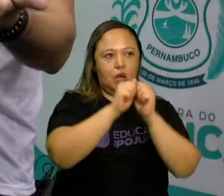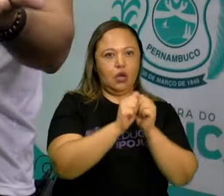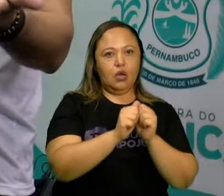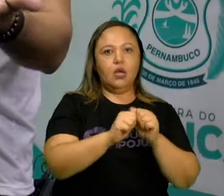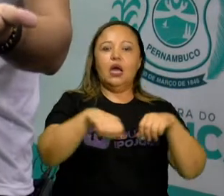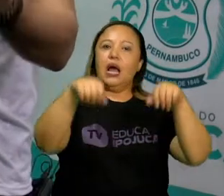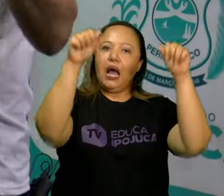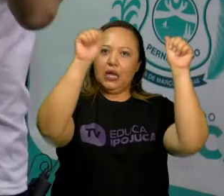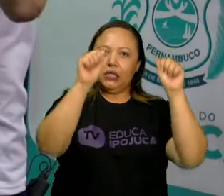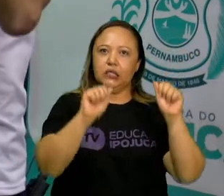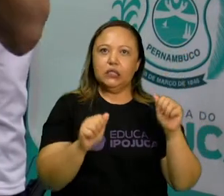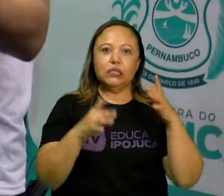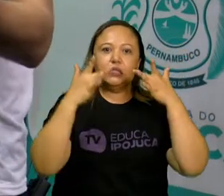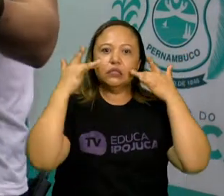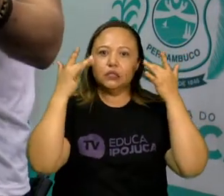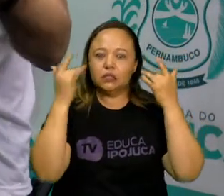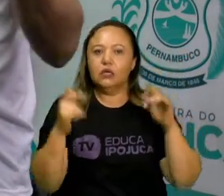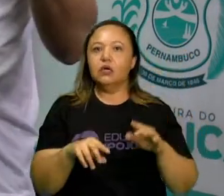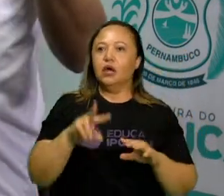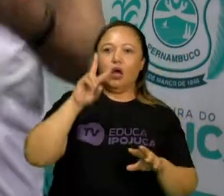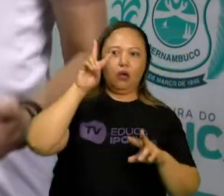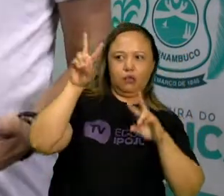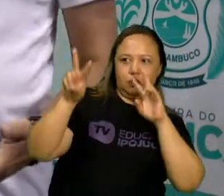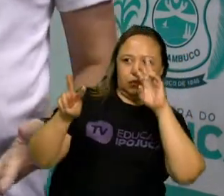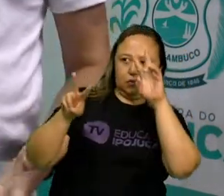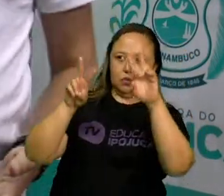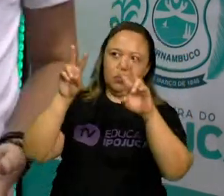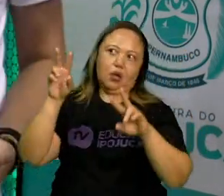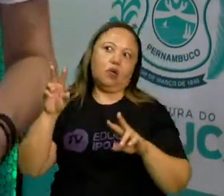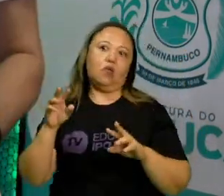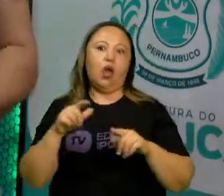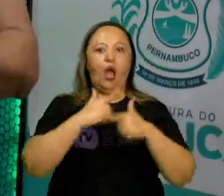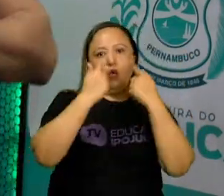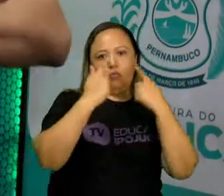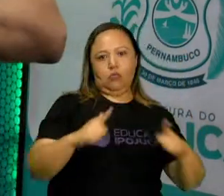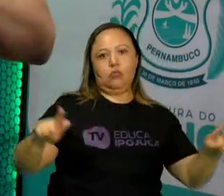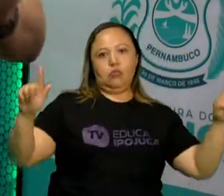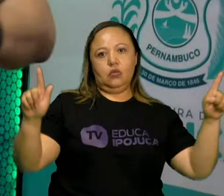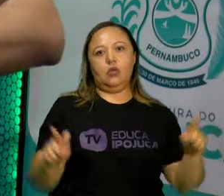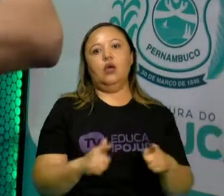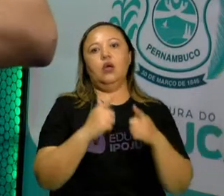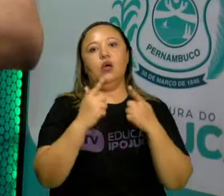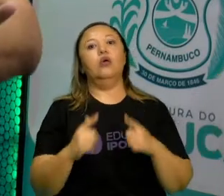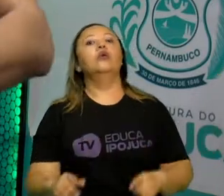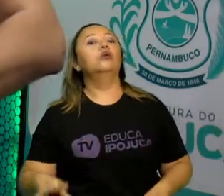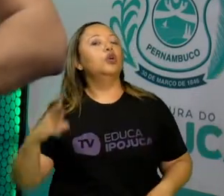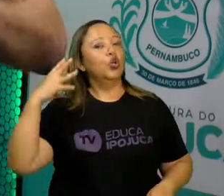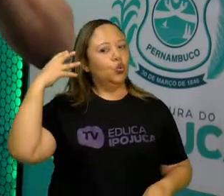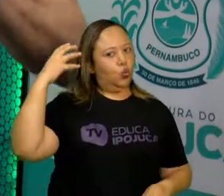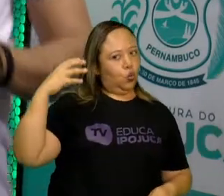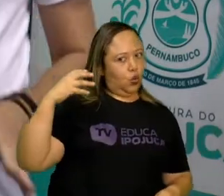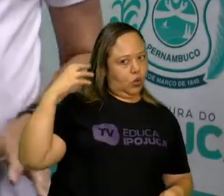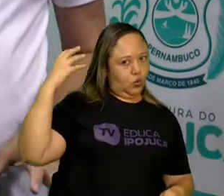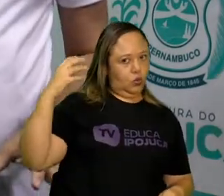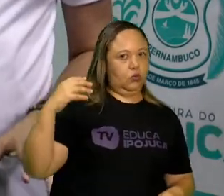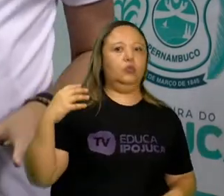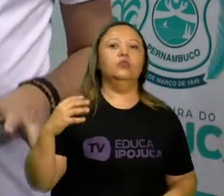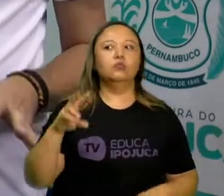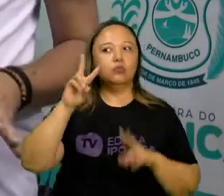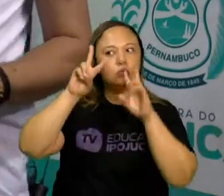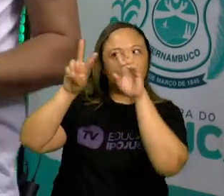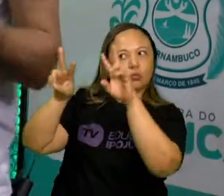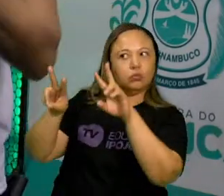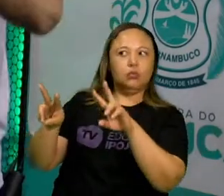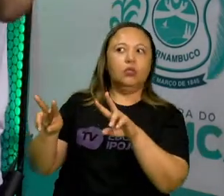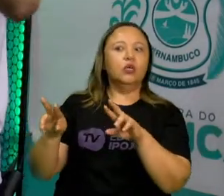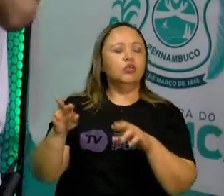artes visuais, a música e o audiovisual. A gente vai vê-las separadamente,